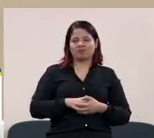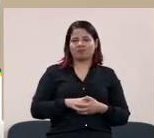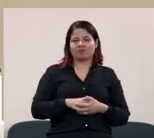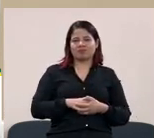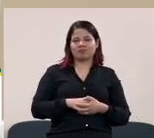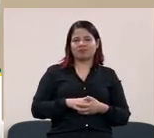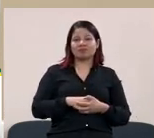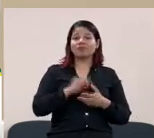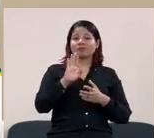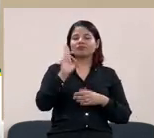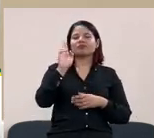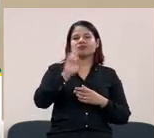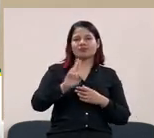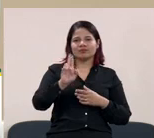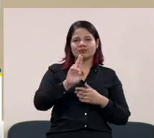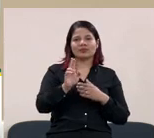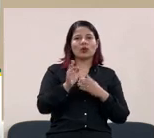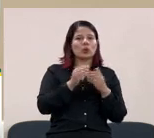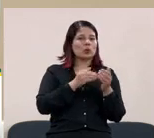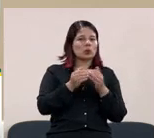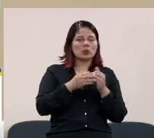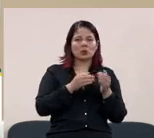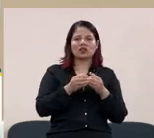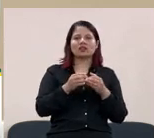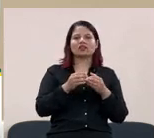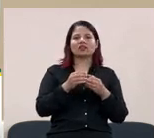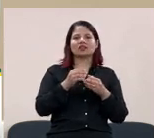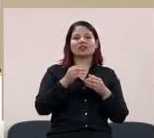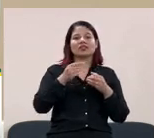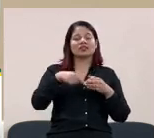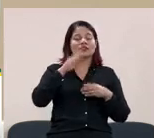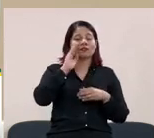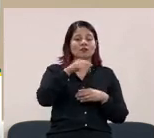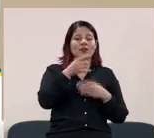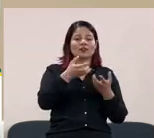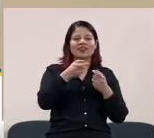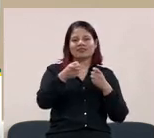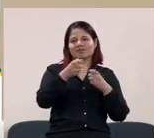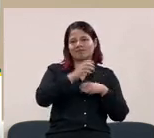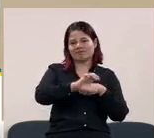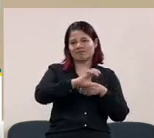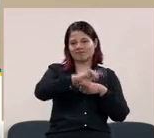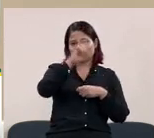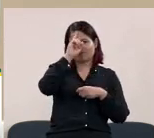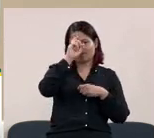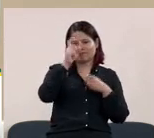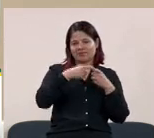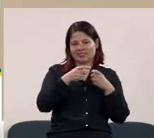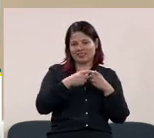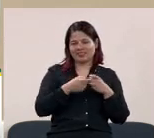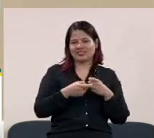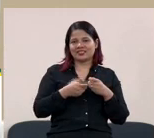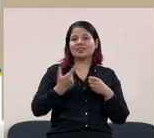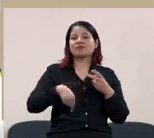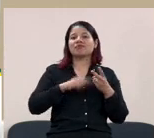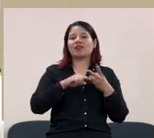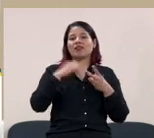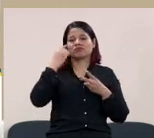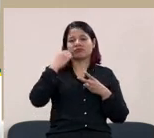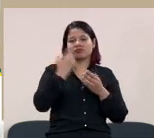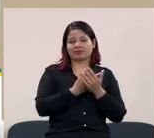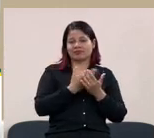universidade, sempre as principais demandas serão Direito e Medicina. Na verdade, a gente precisa disso para